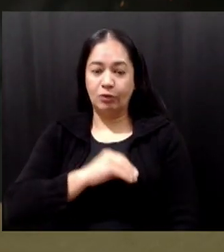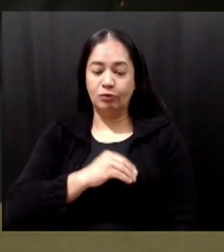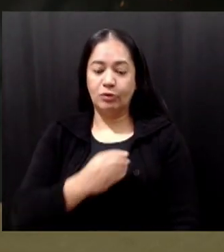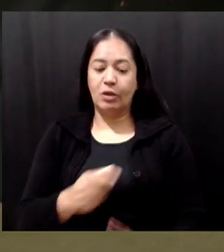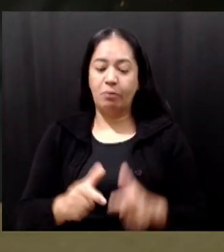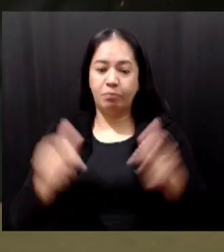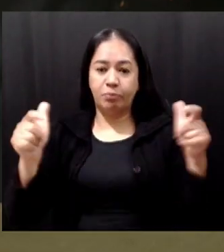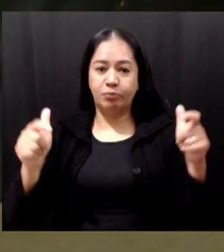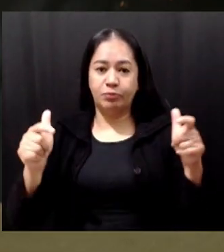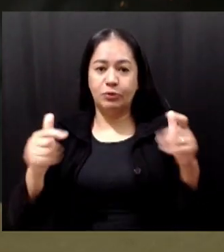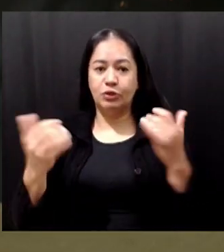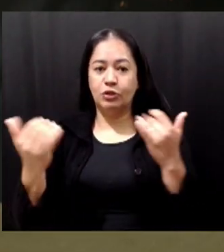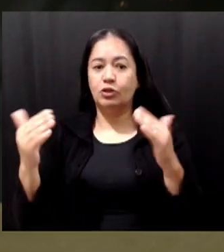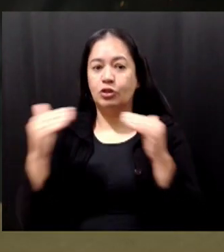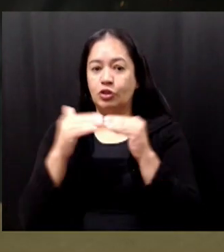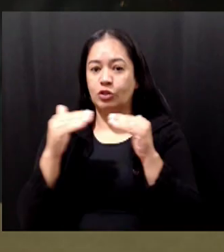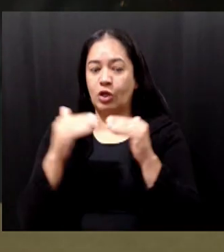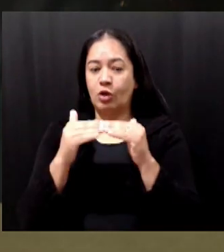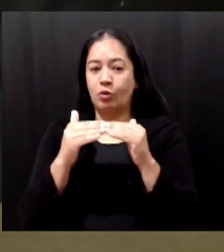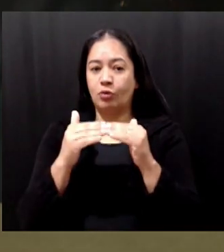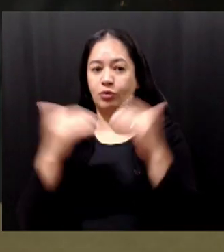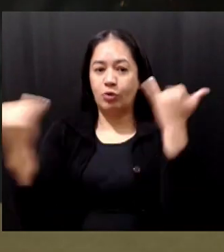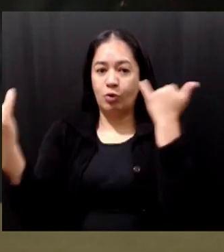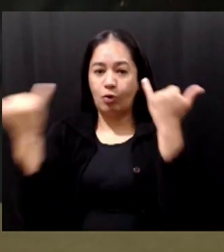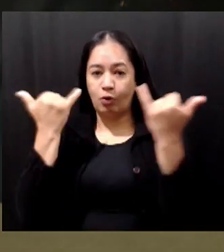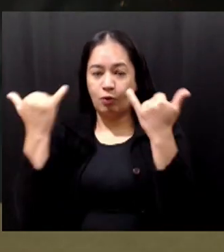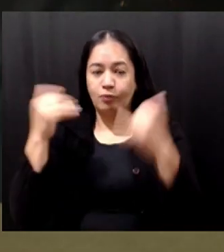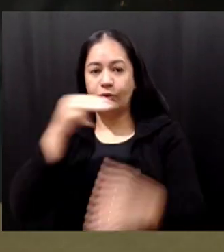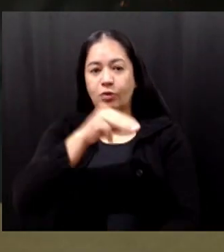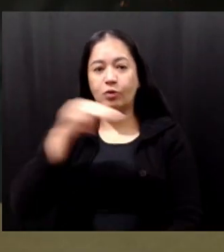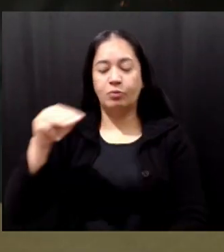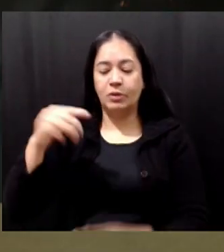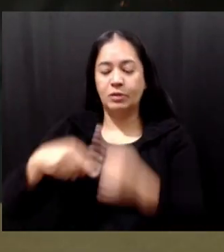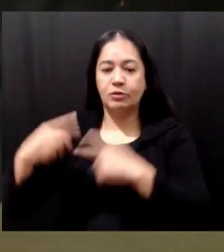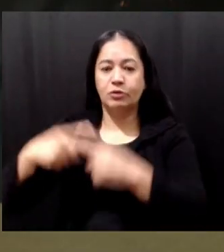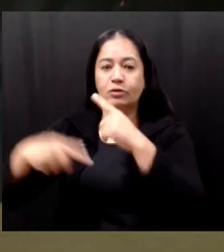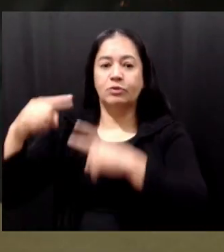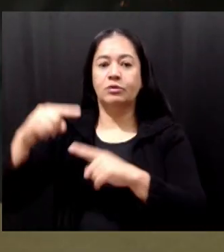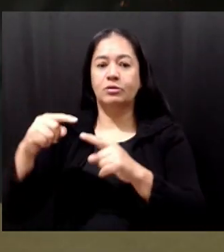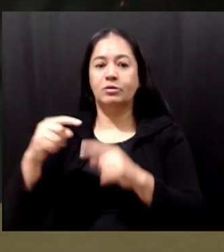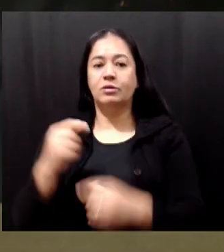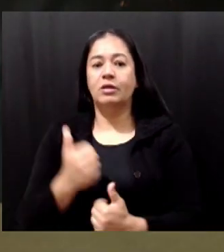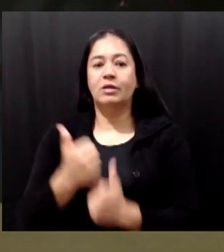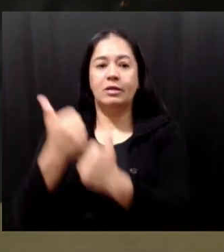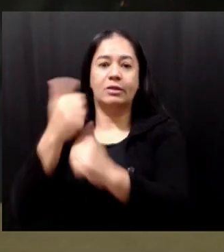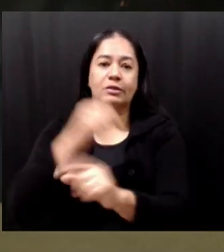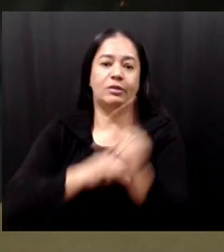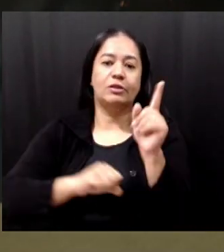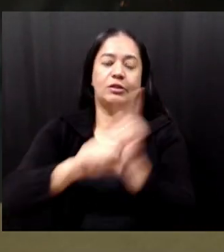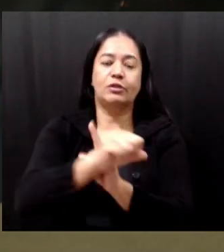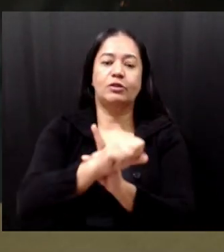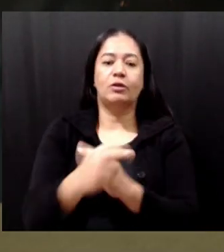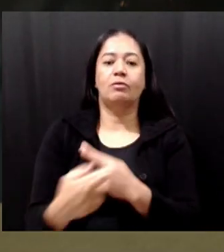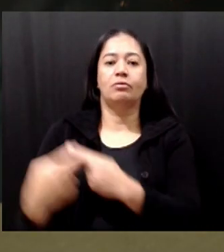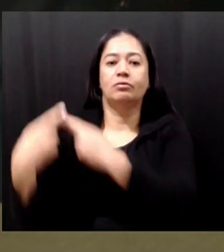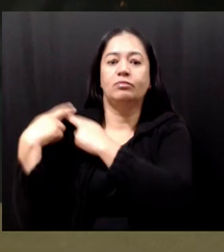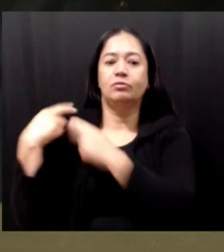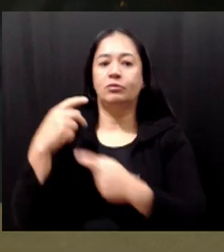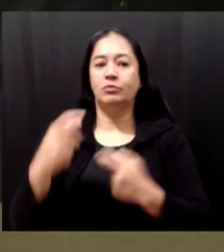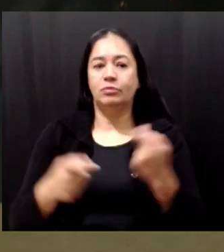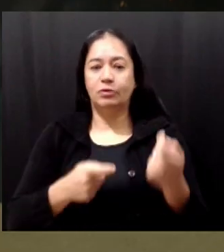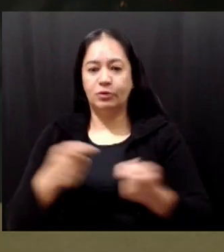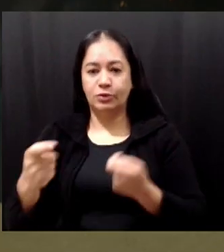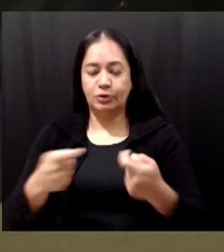do MDS, que é o Ministério do Desenvolvimento e Assistência Social, e é responsável pela gestão da